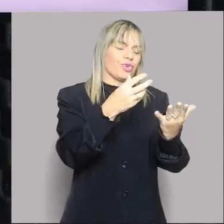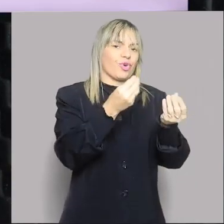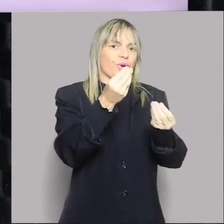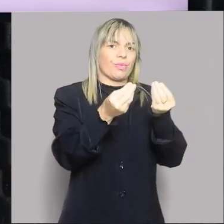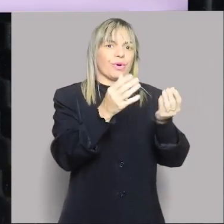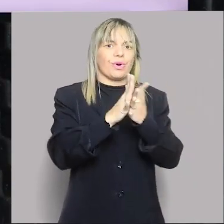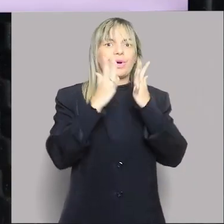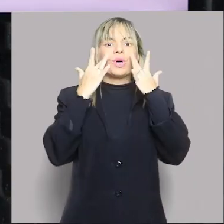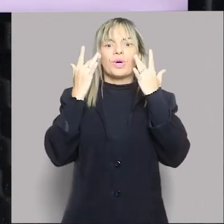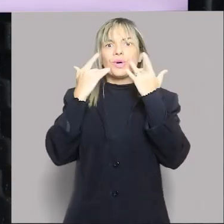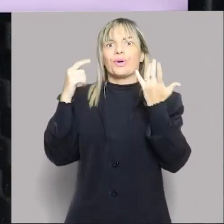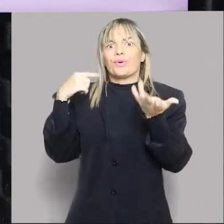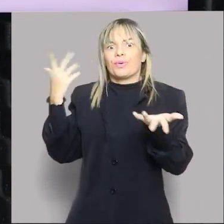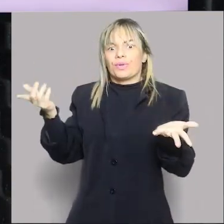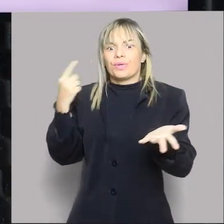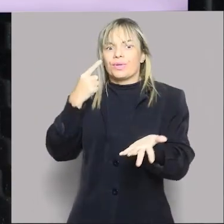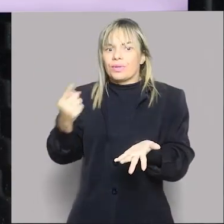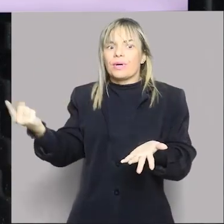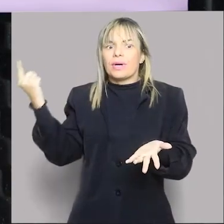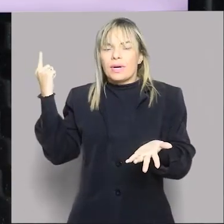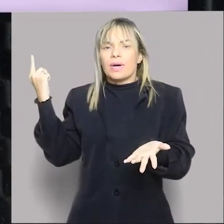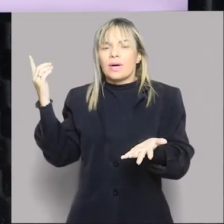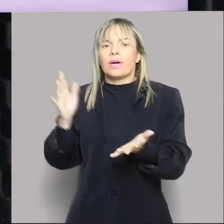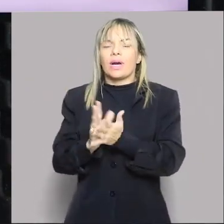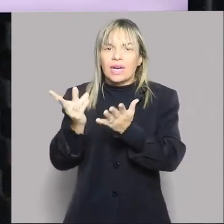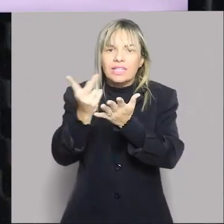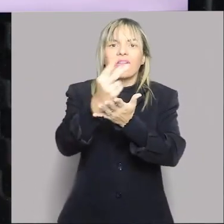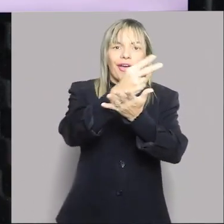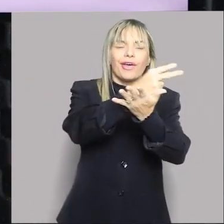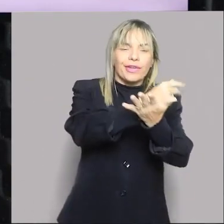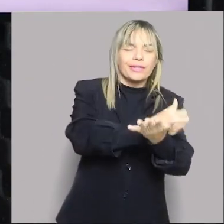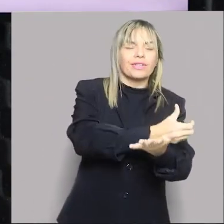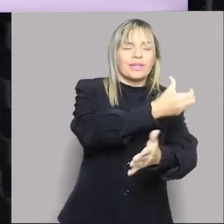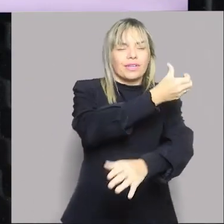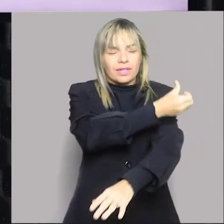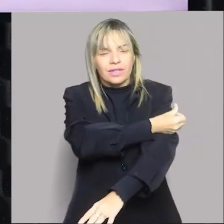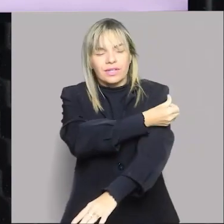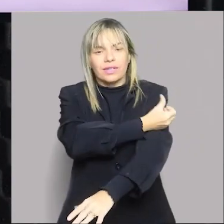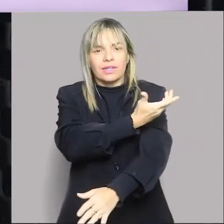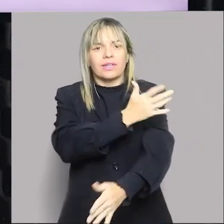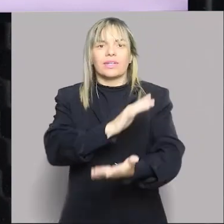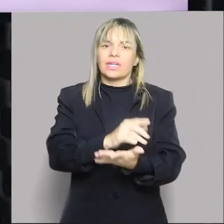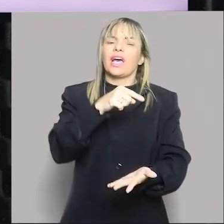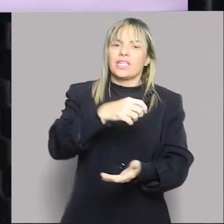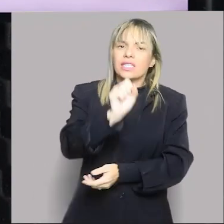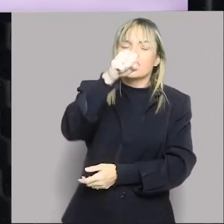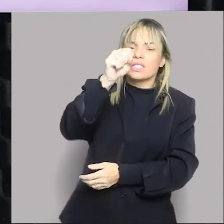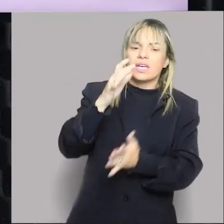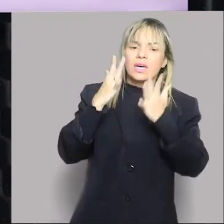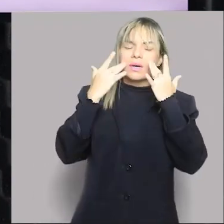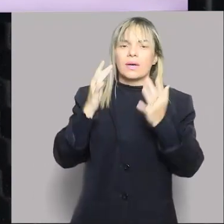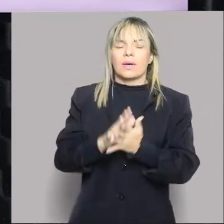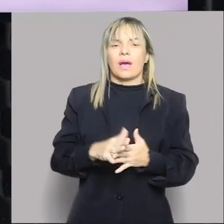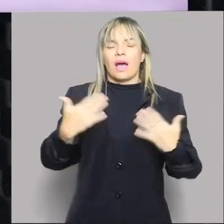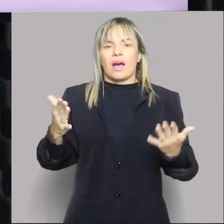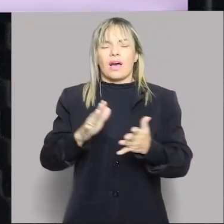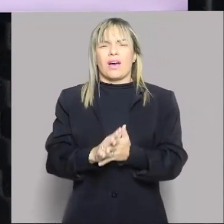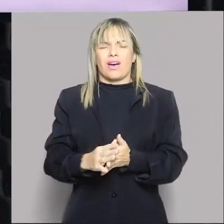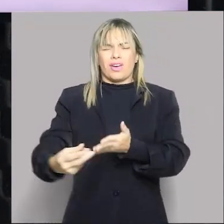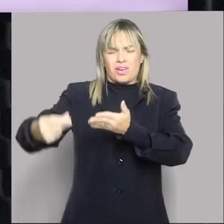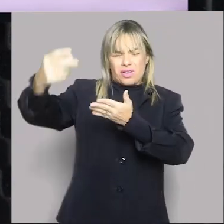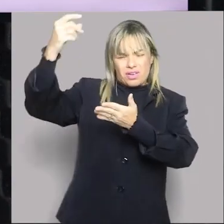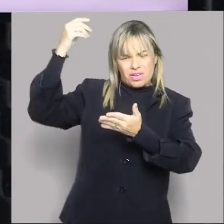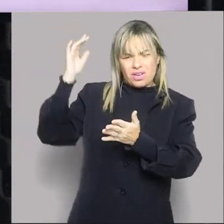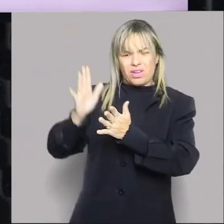arte, mesmo que os meninos do sexto ano digam, é desenho! Pois é, tem muita gente que ainda considera o desenho como rascunho. Nas escolas